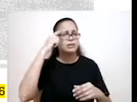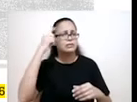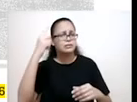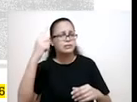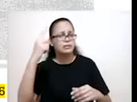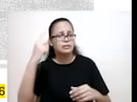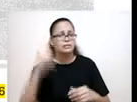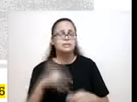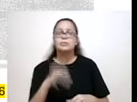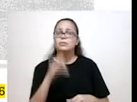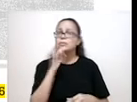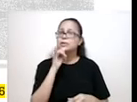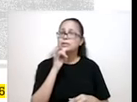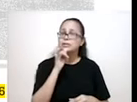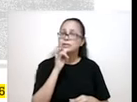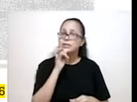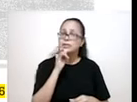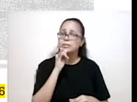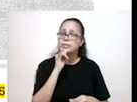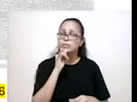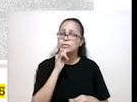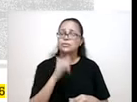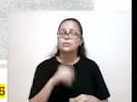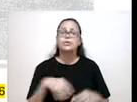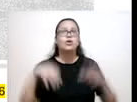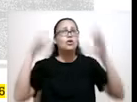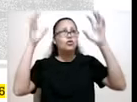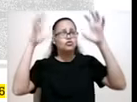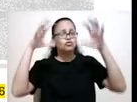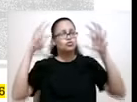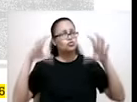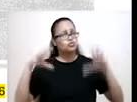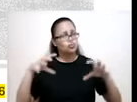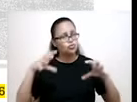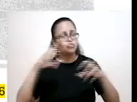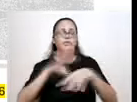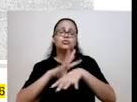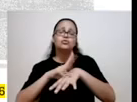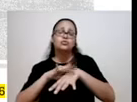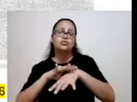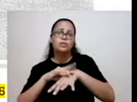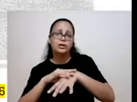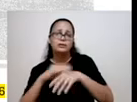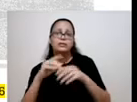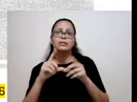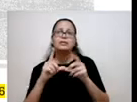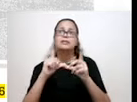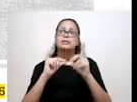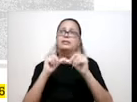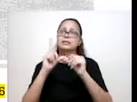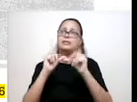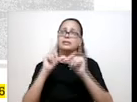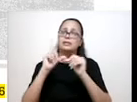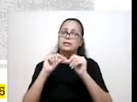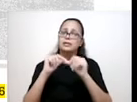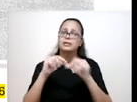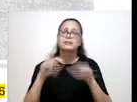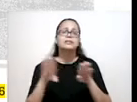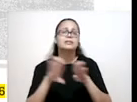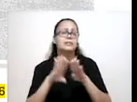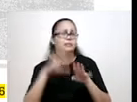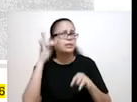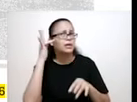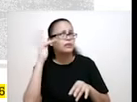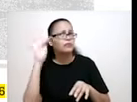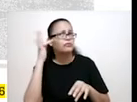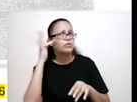fenômenos. Por exemplo, naturais, como chuvas, quedas, doenças, estrelas, e também